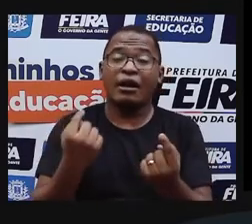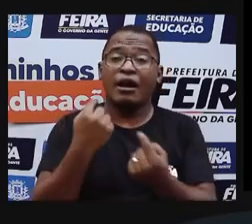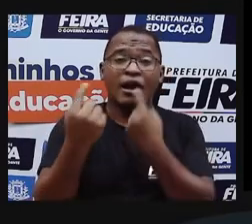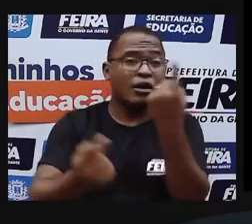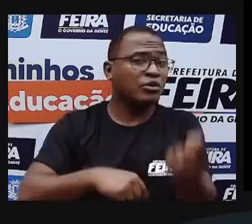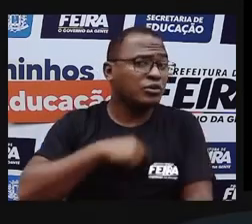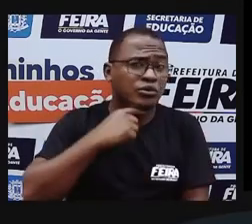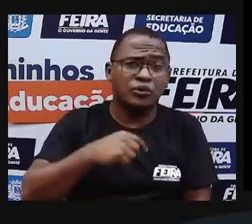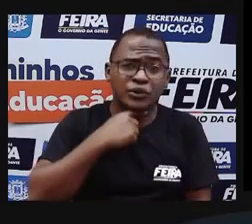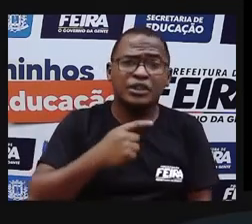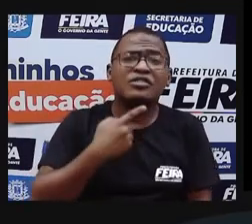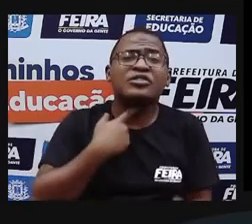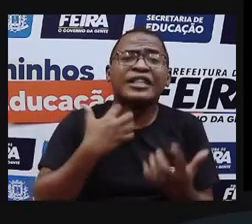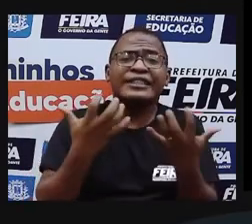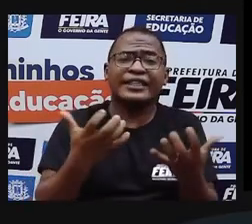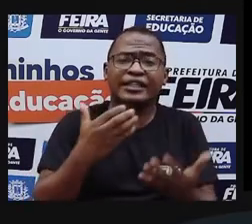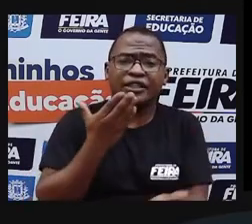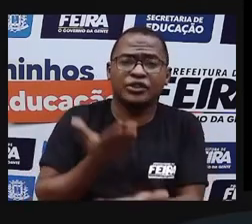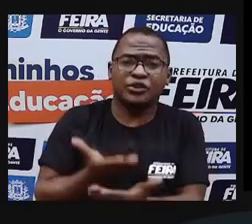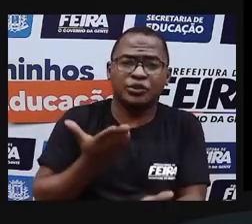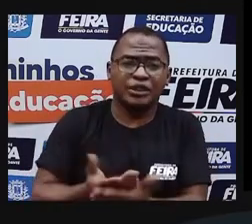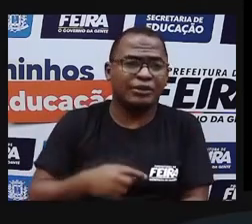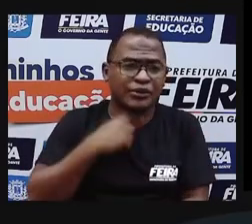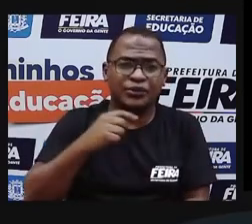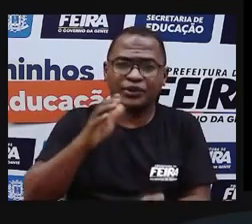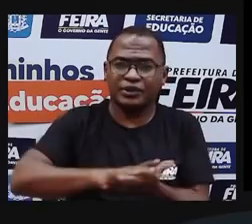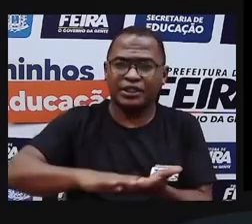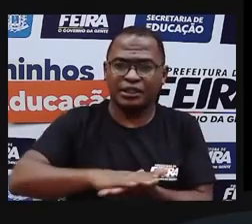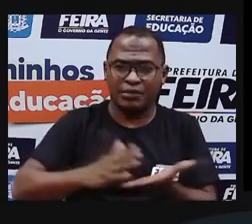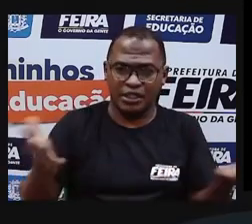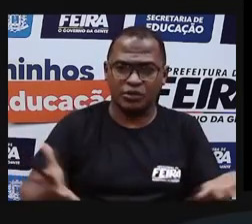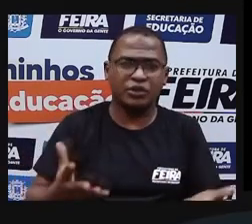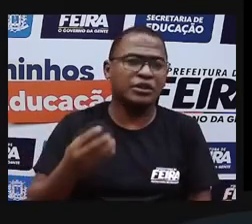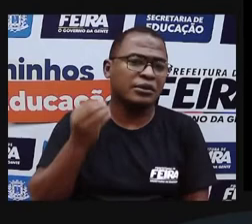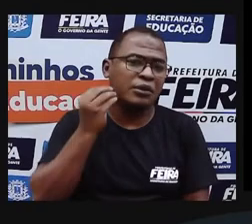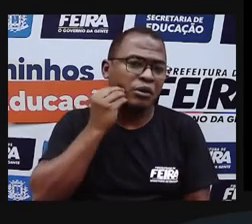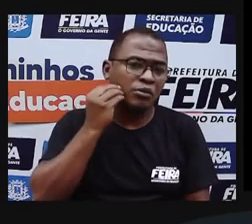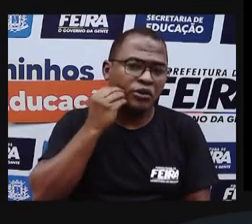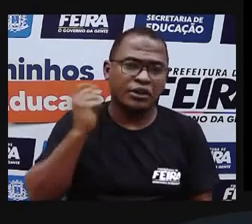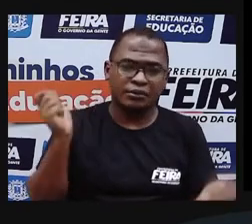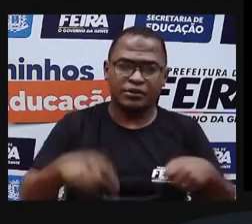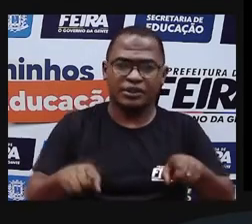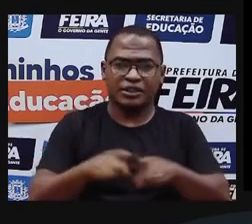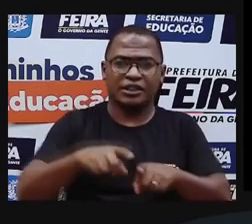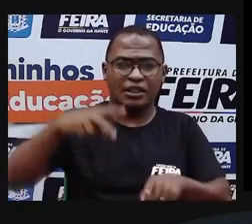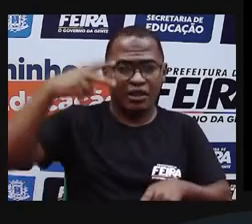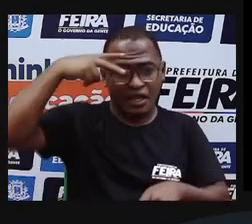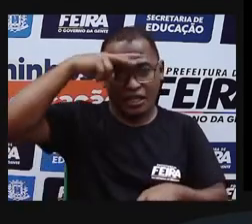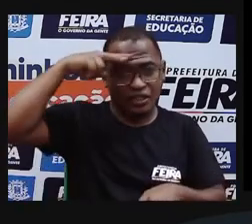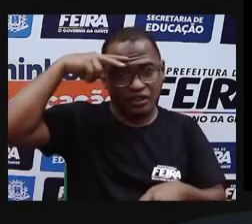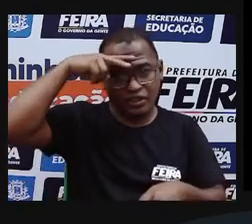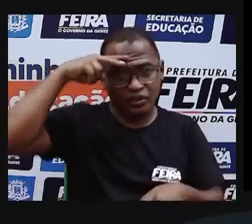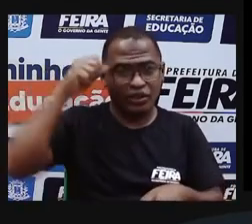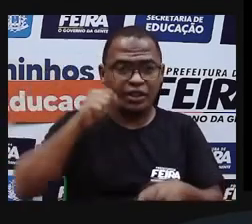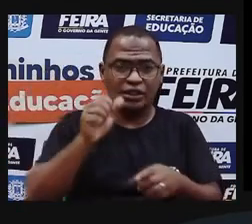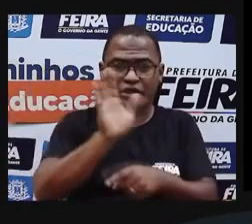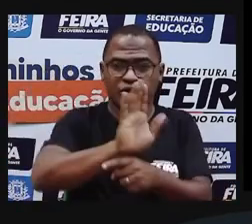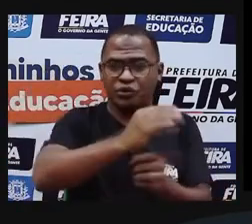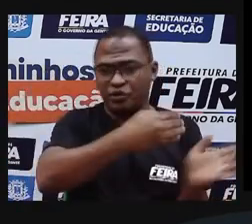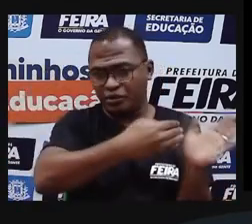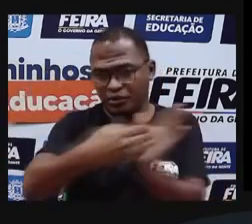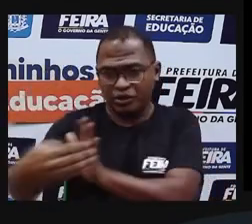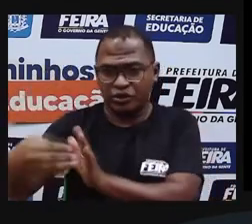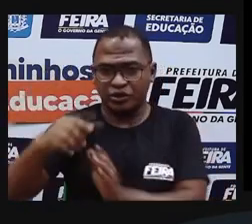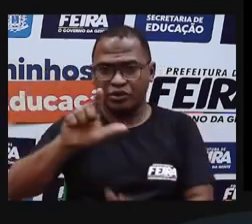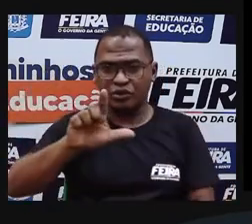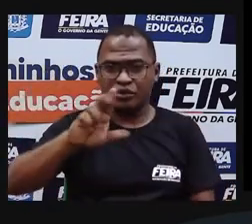conseguiram, mas hoje vocês têm essa oportunidade. Então, a história de Dona Lúcia né? É a história de vocês. É a história